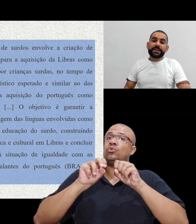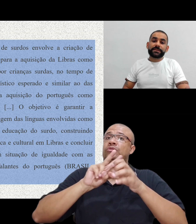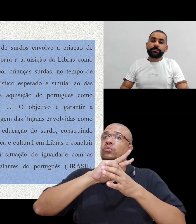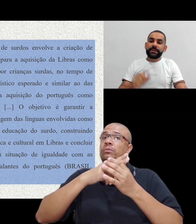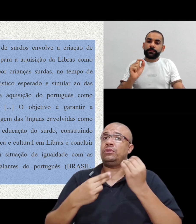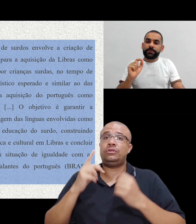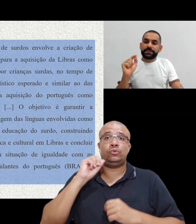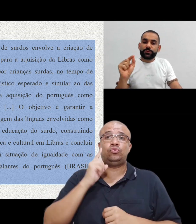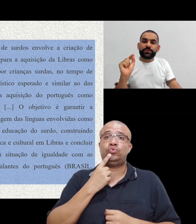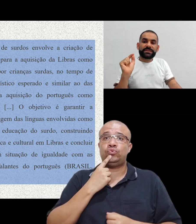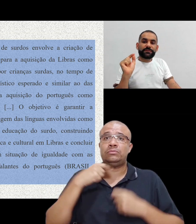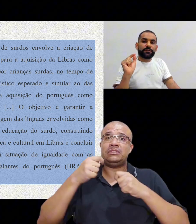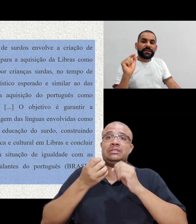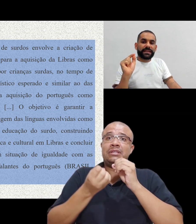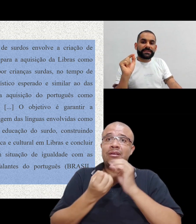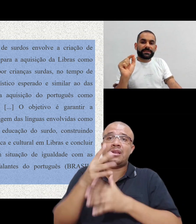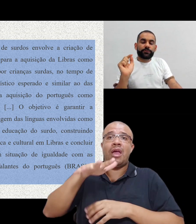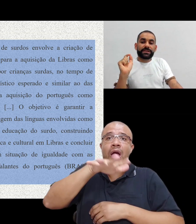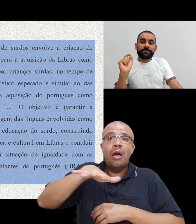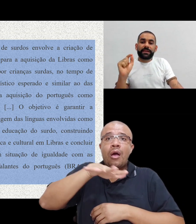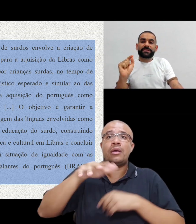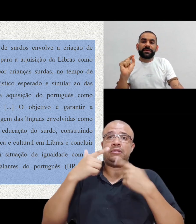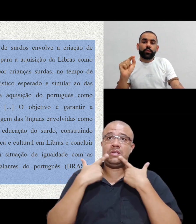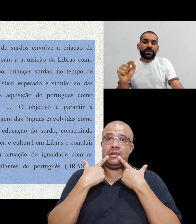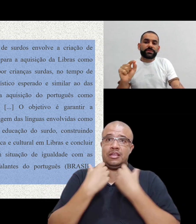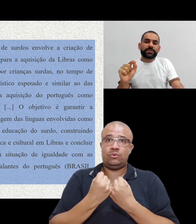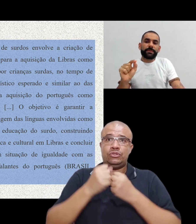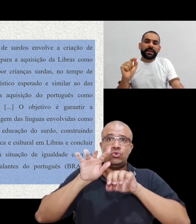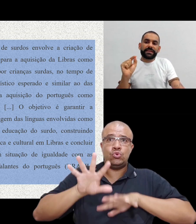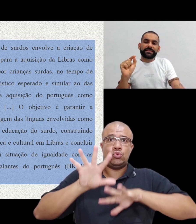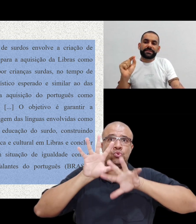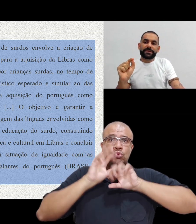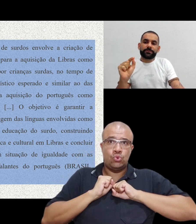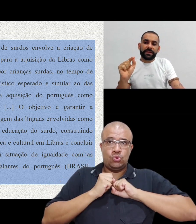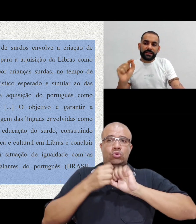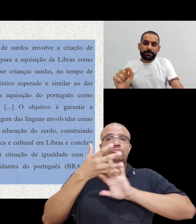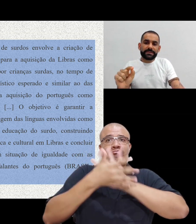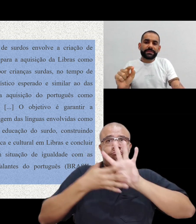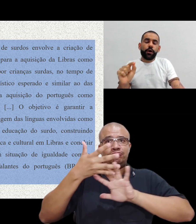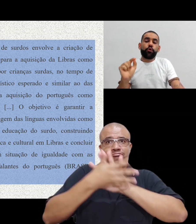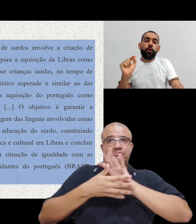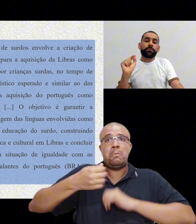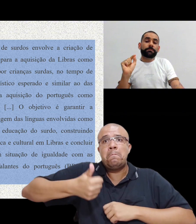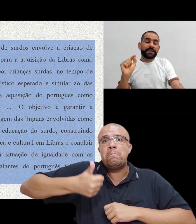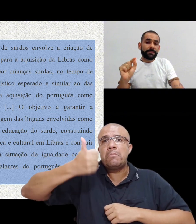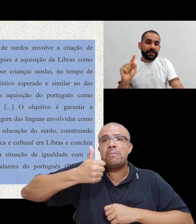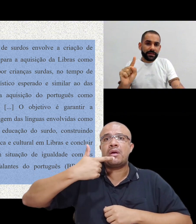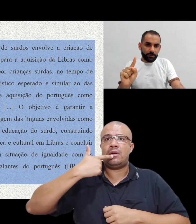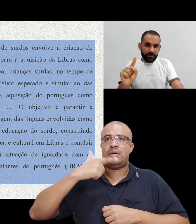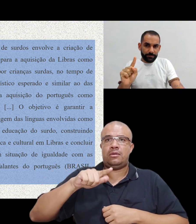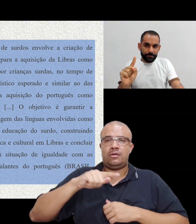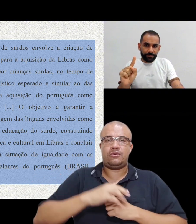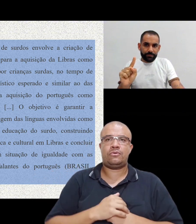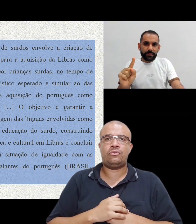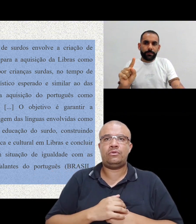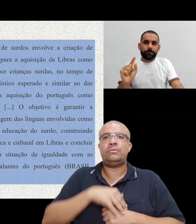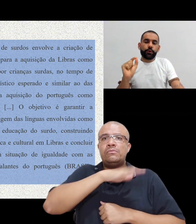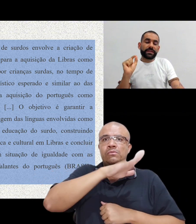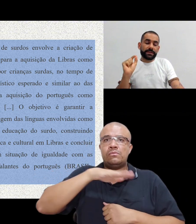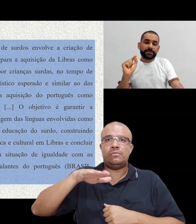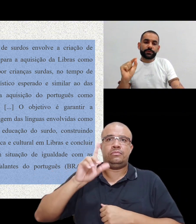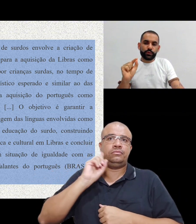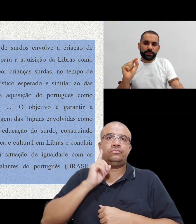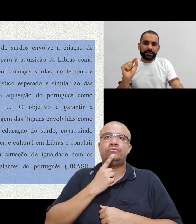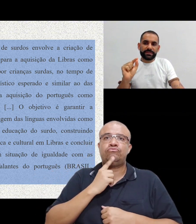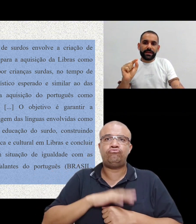A educação bilíngue de surdos envolve a criação de ambientes linguísticos para a aquisição da Libras como primeira língua